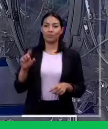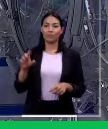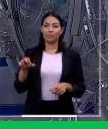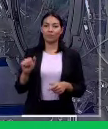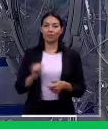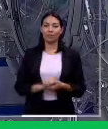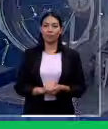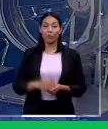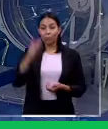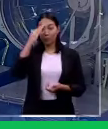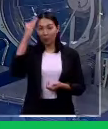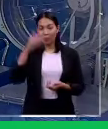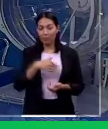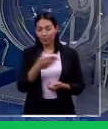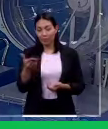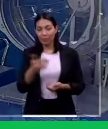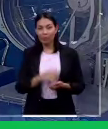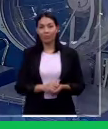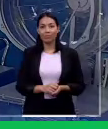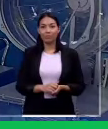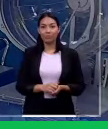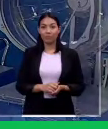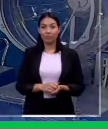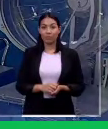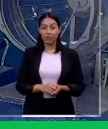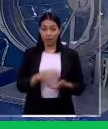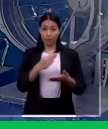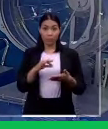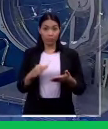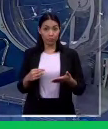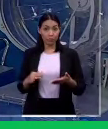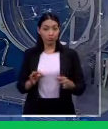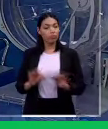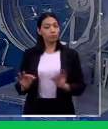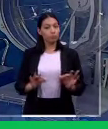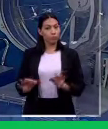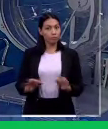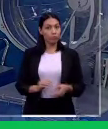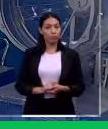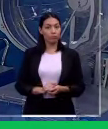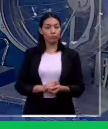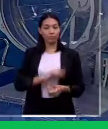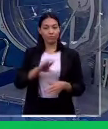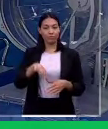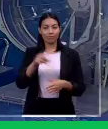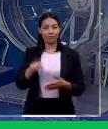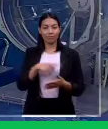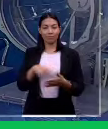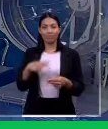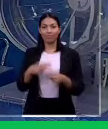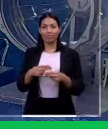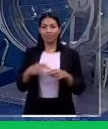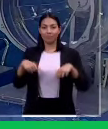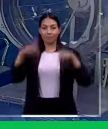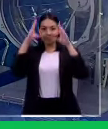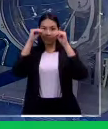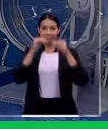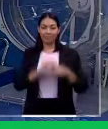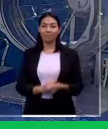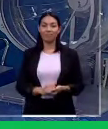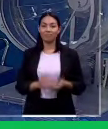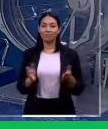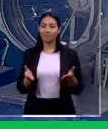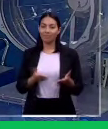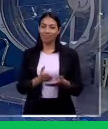obrigada pela presença. Elas já conferiram cada detalhe aqui dos processos preparativos para os sorteios das loterias Caixa dessa noite e agora